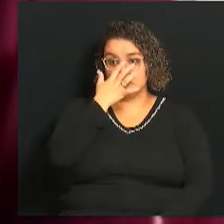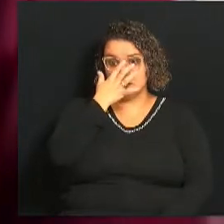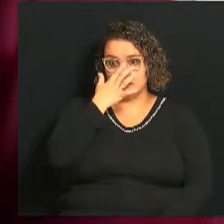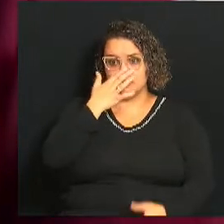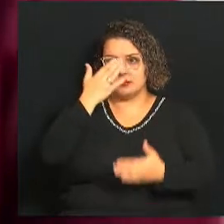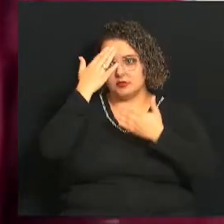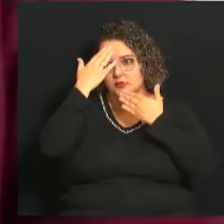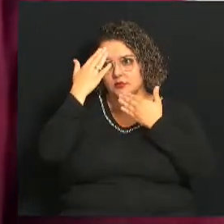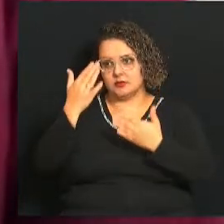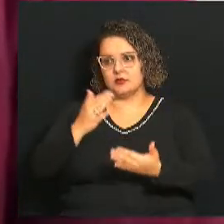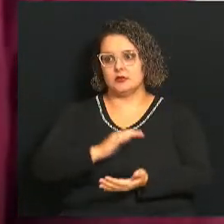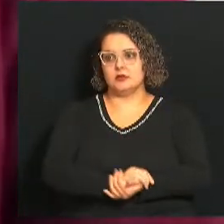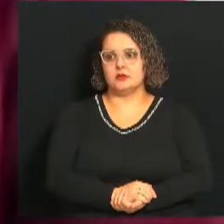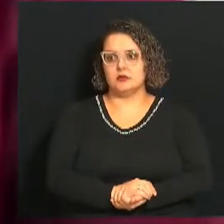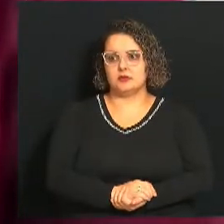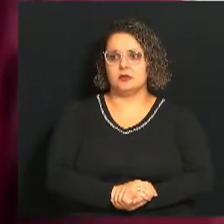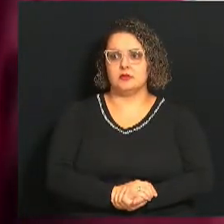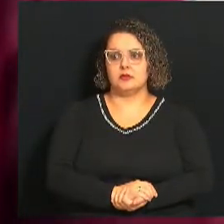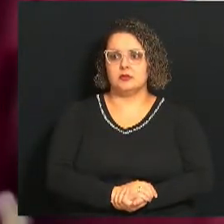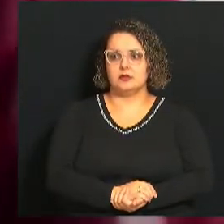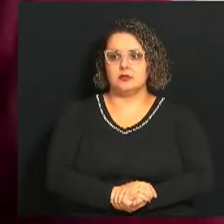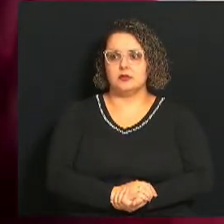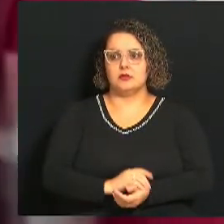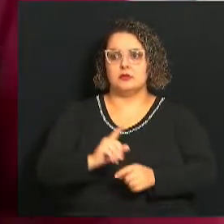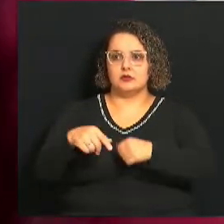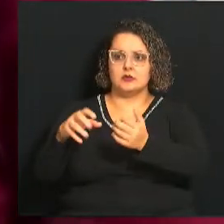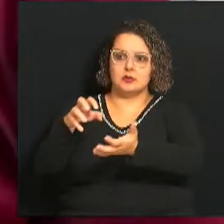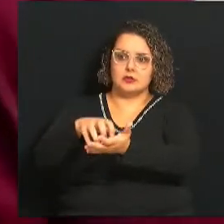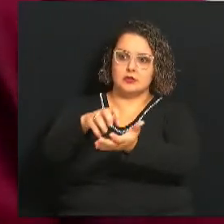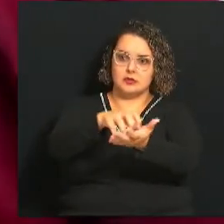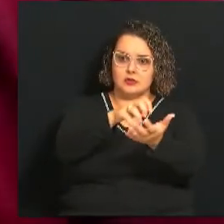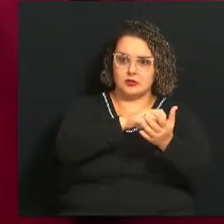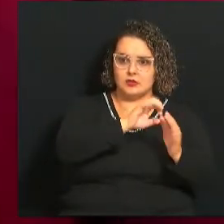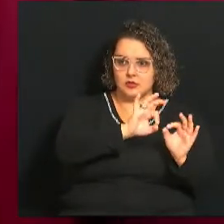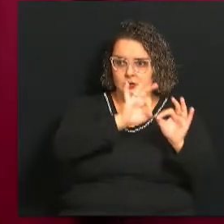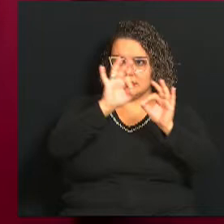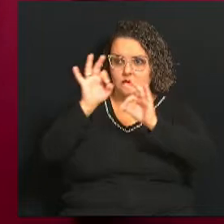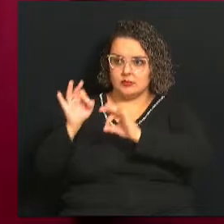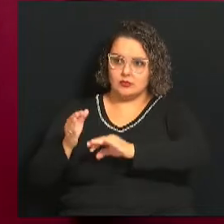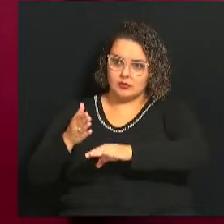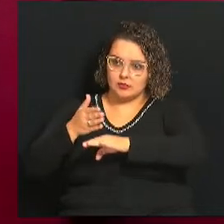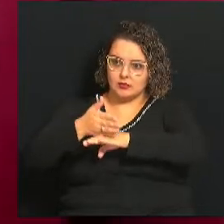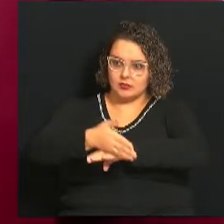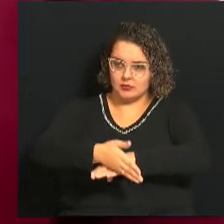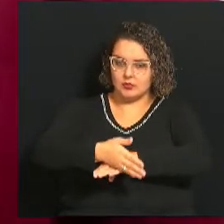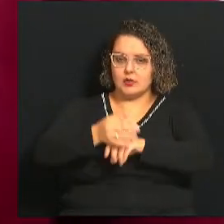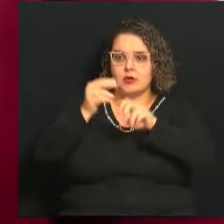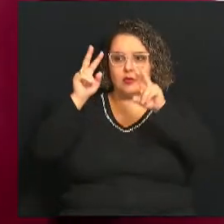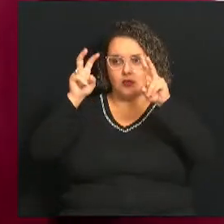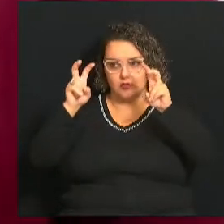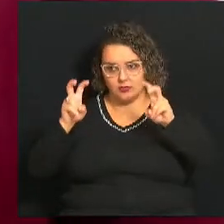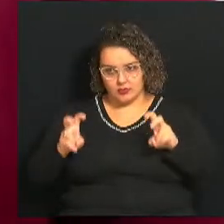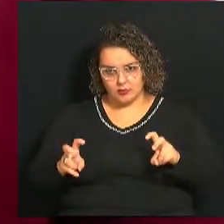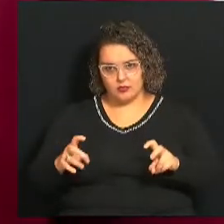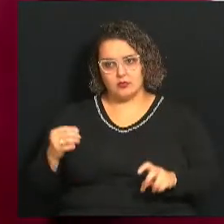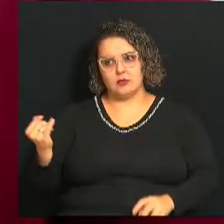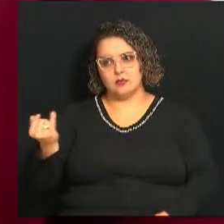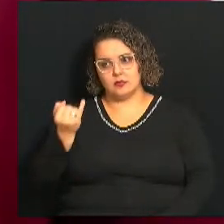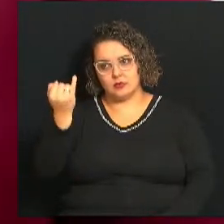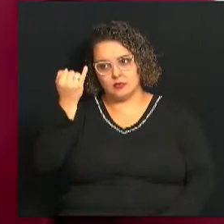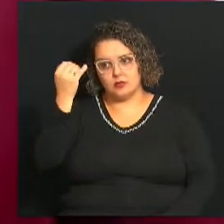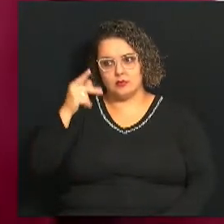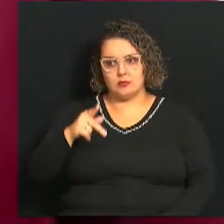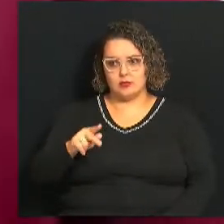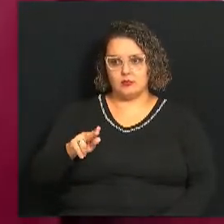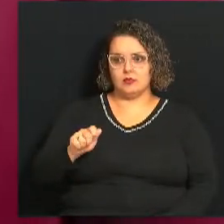Agradecer os colegas das demais ONG, organizações que estão aqui participando conosco. De fato, é um tema complexo, como já falou o Paulela, já falou o